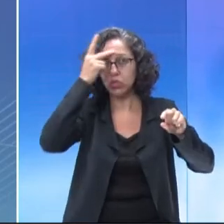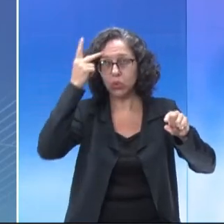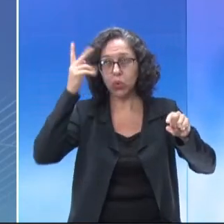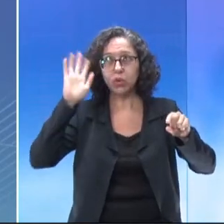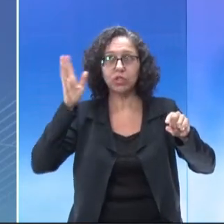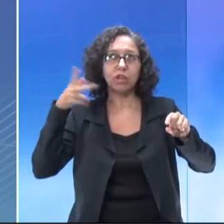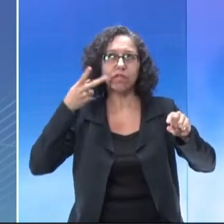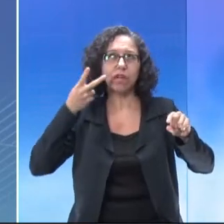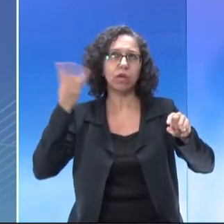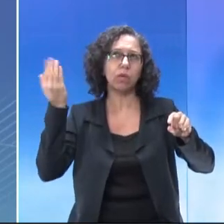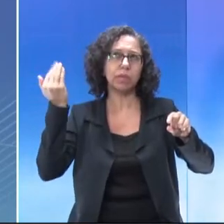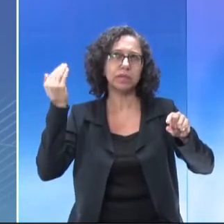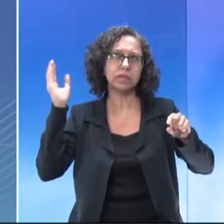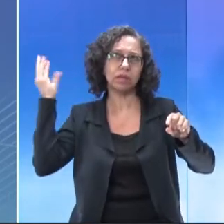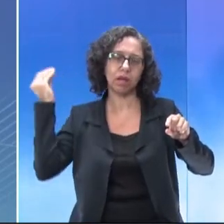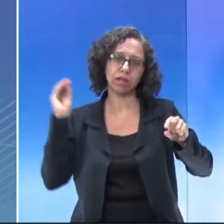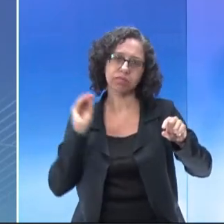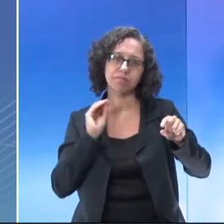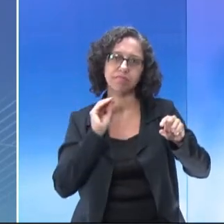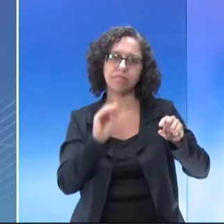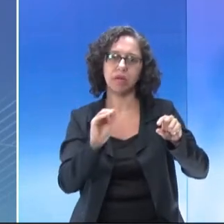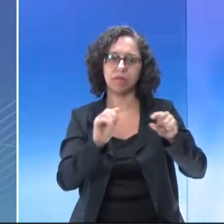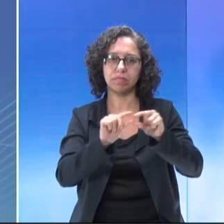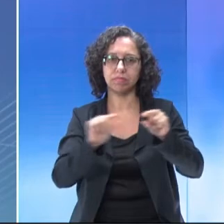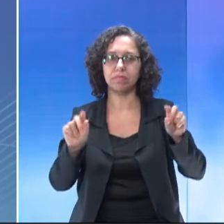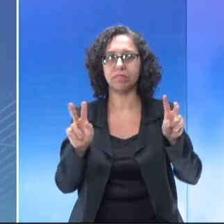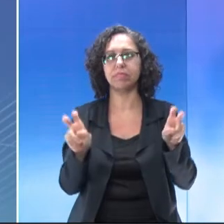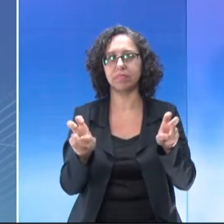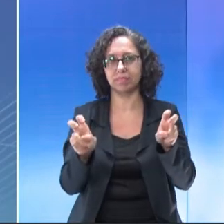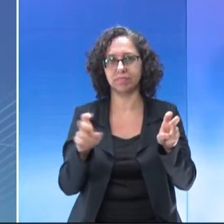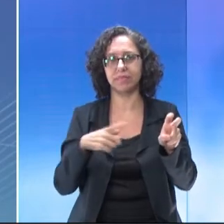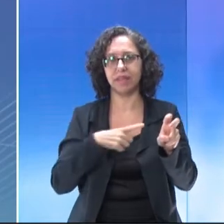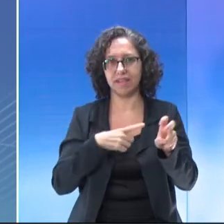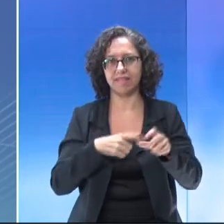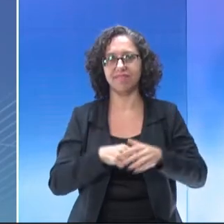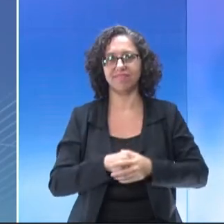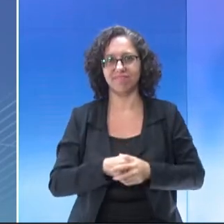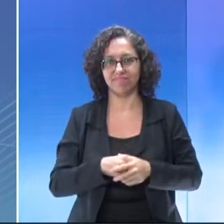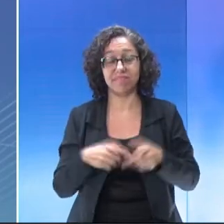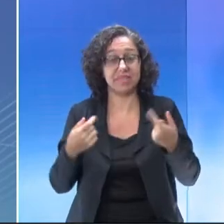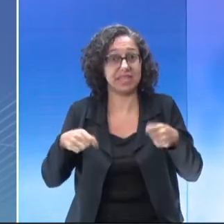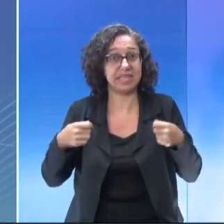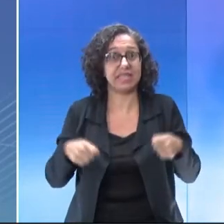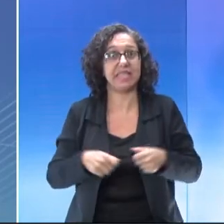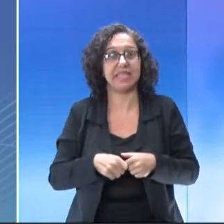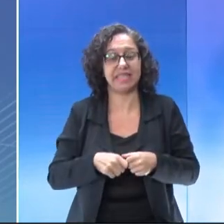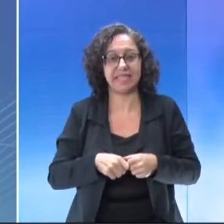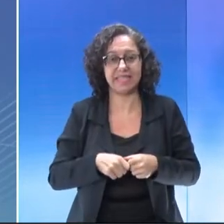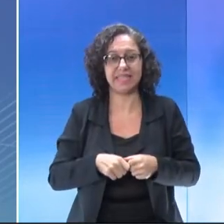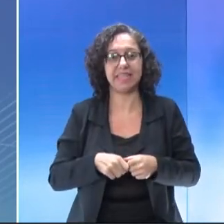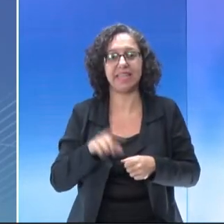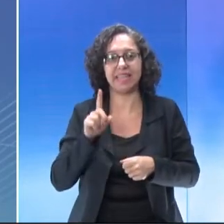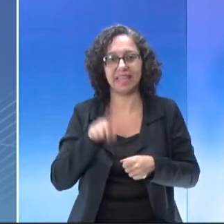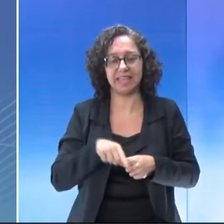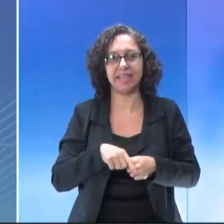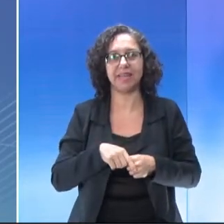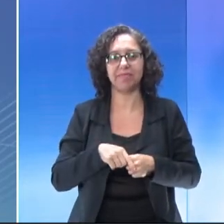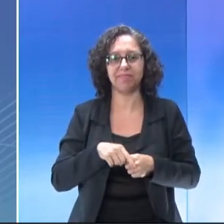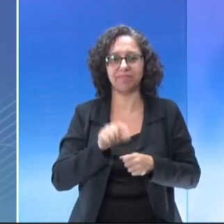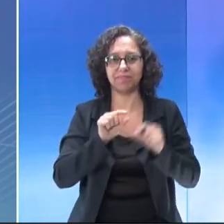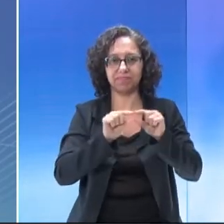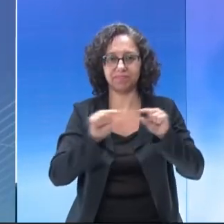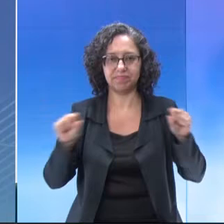de redação, do Enem, do vestibular. Quando nós queremos citar alguém, nós vamos então usar a gente fala de citação